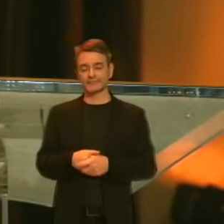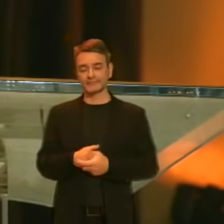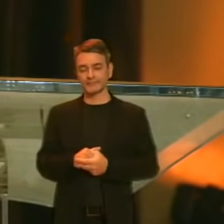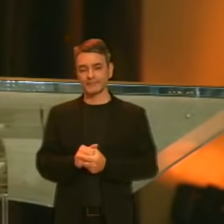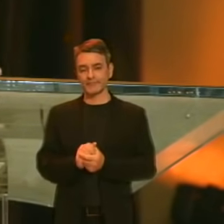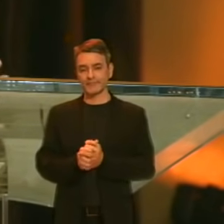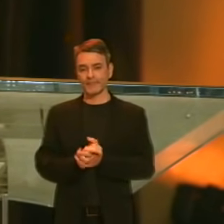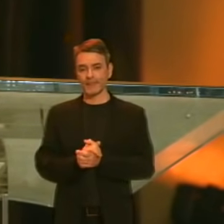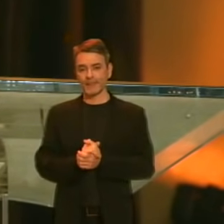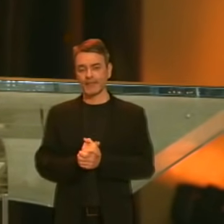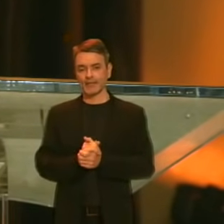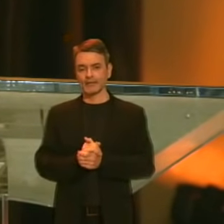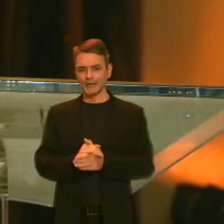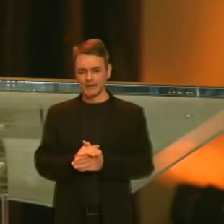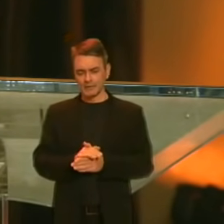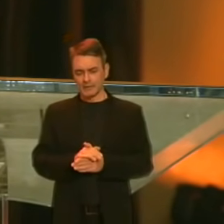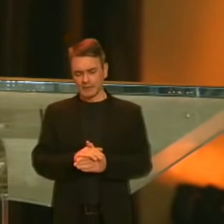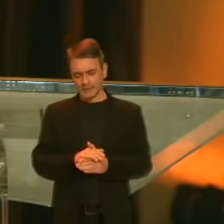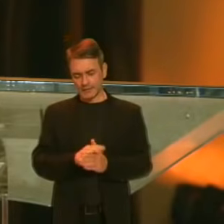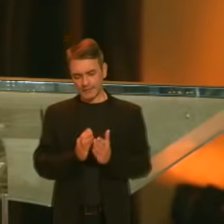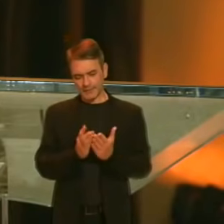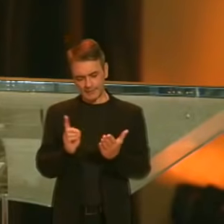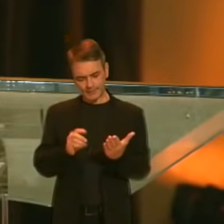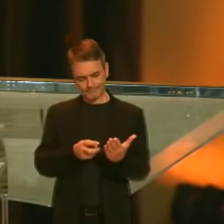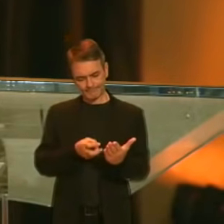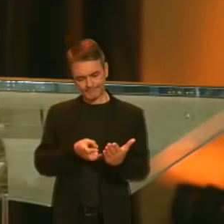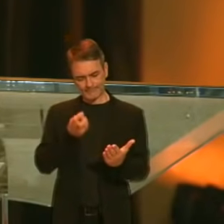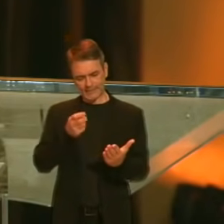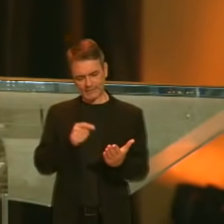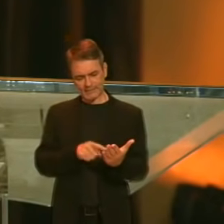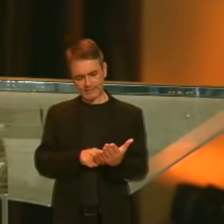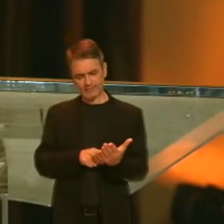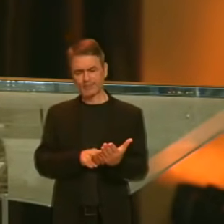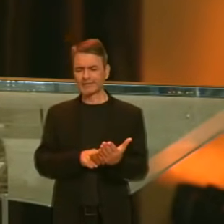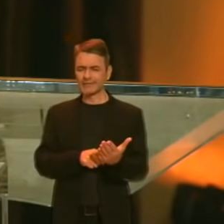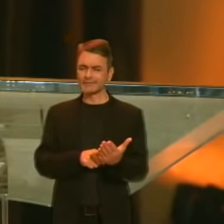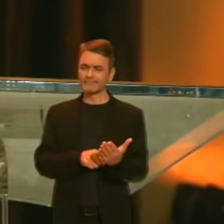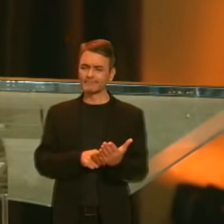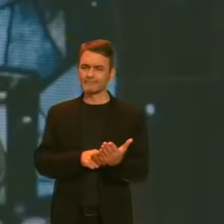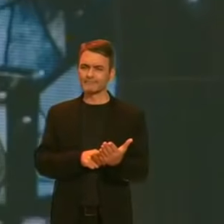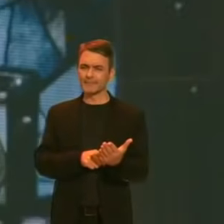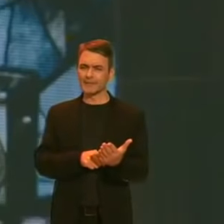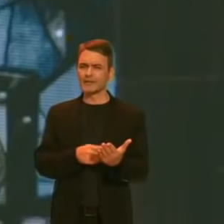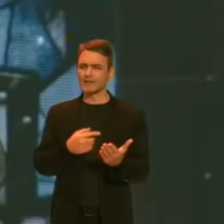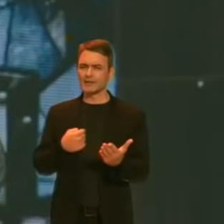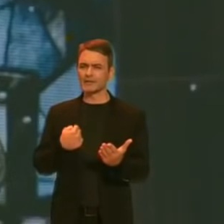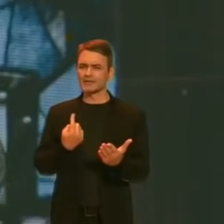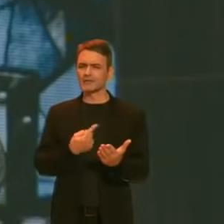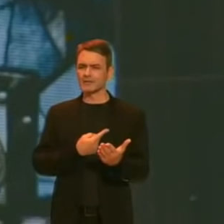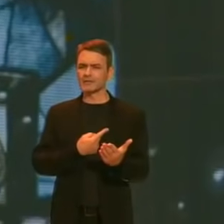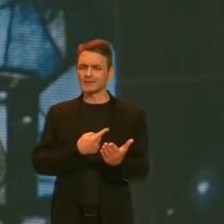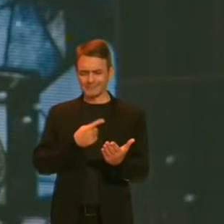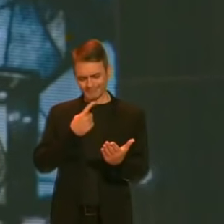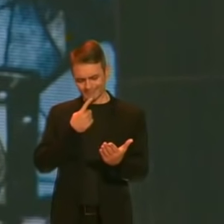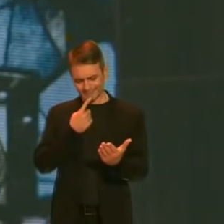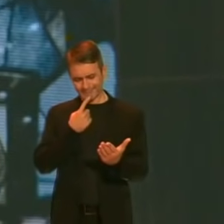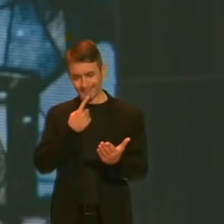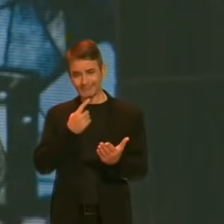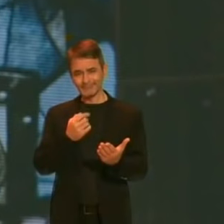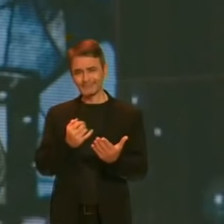Quando eu olho para essa cena, é quase impossível não perceber como nós estamos caminhando para isto.